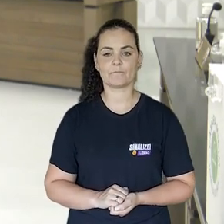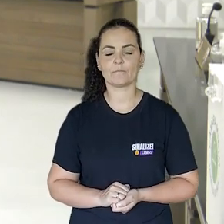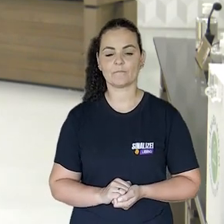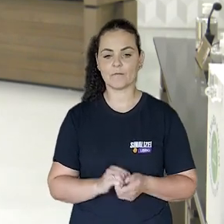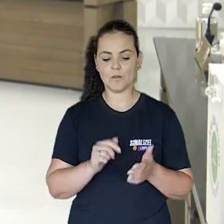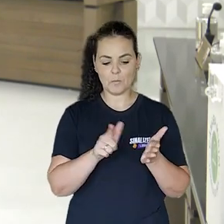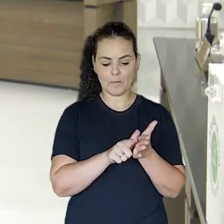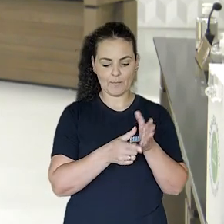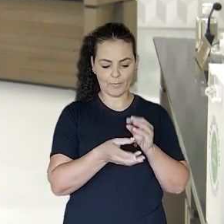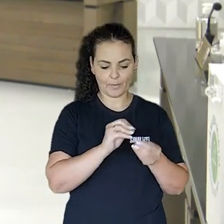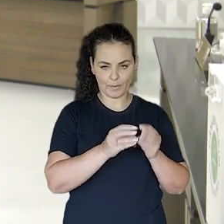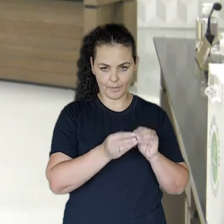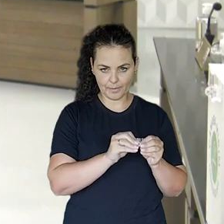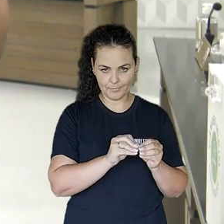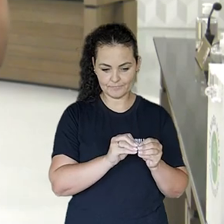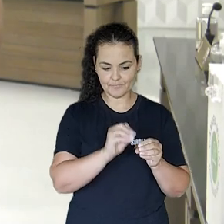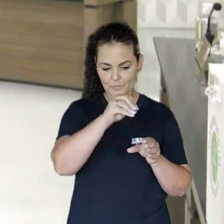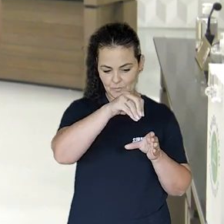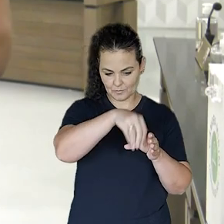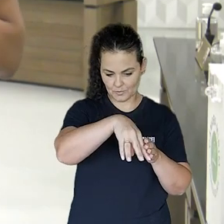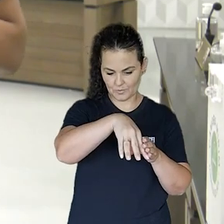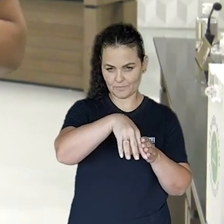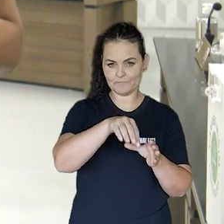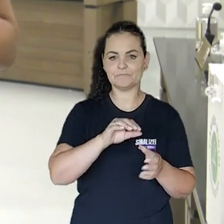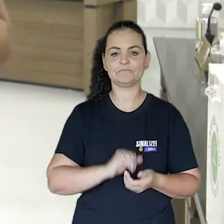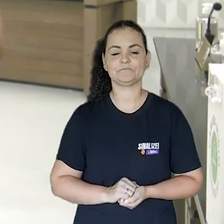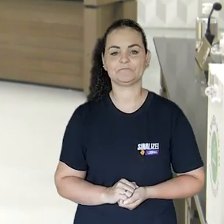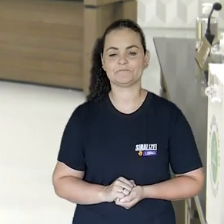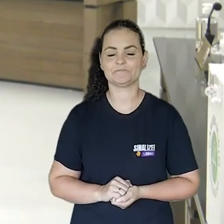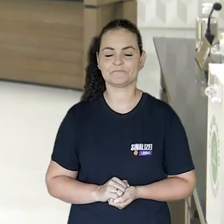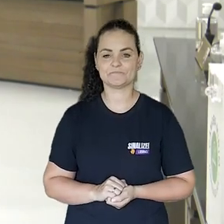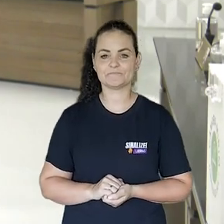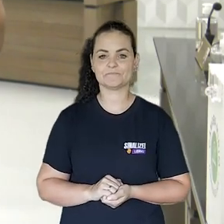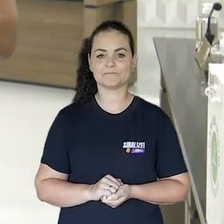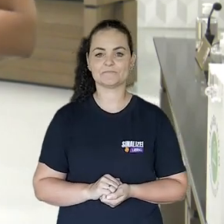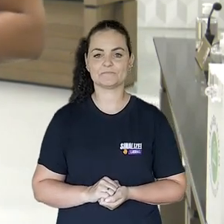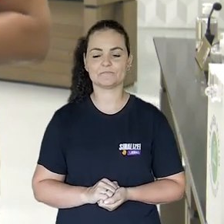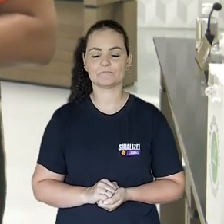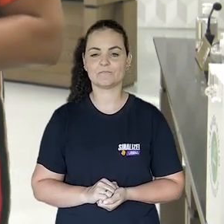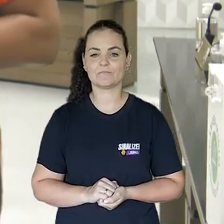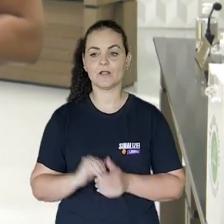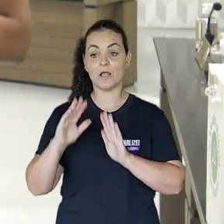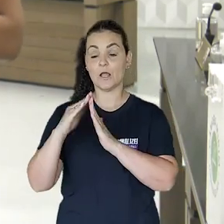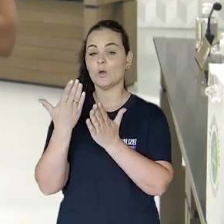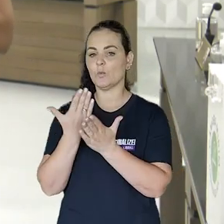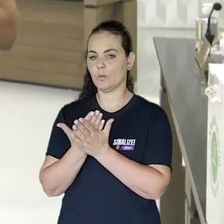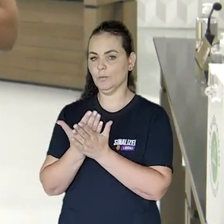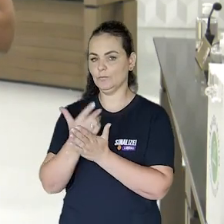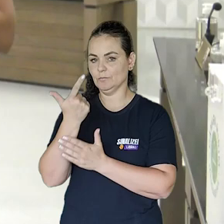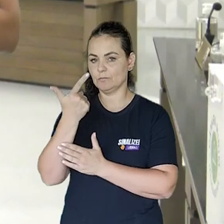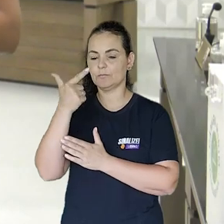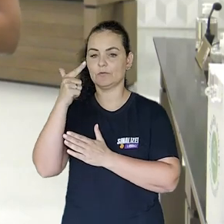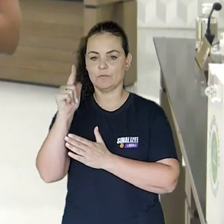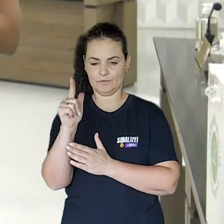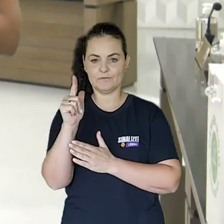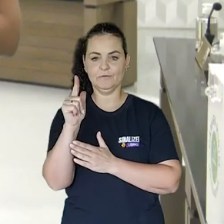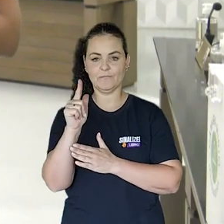papel e entrando na urna. Próxima escola, Ataíde